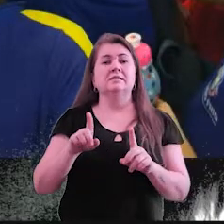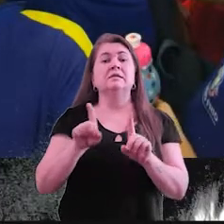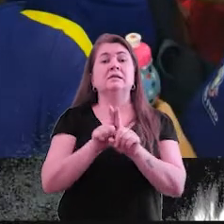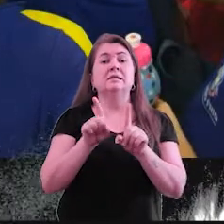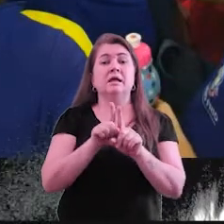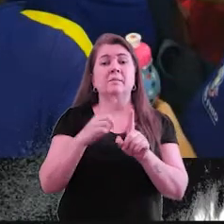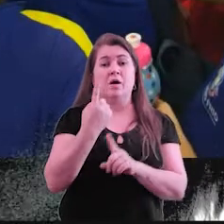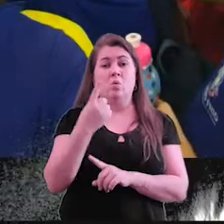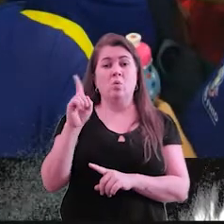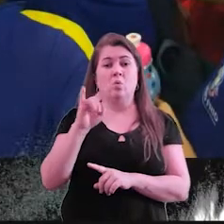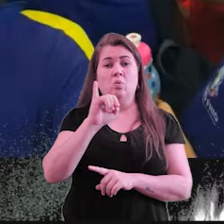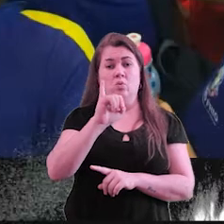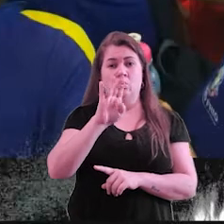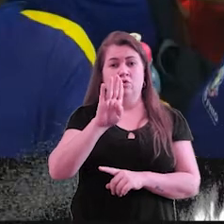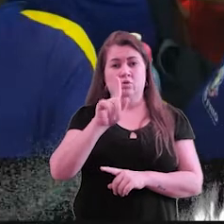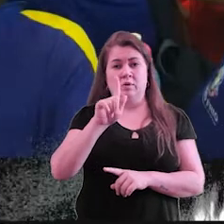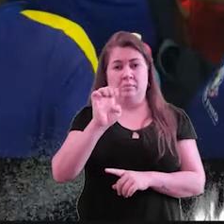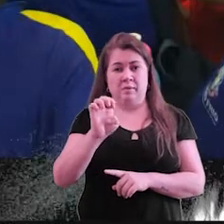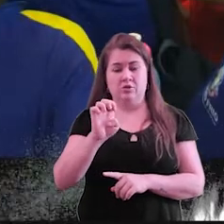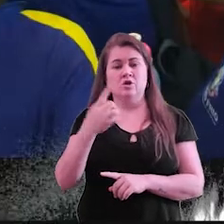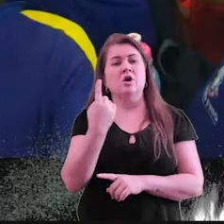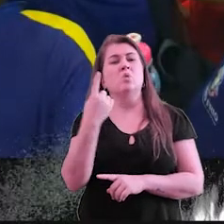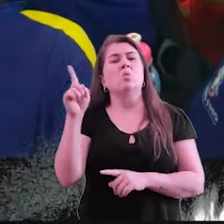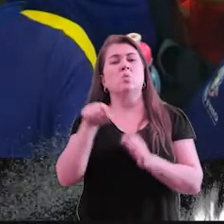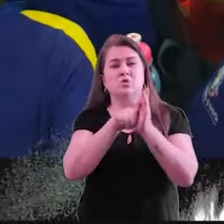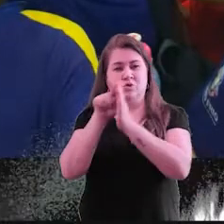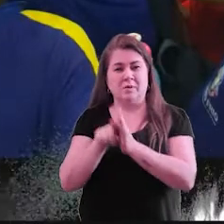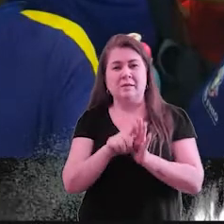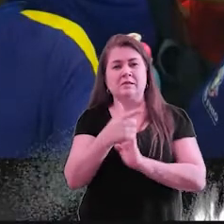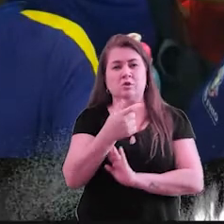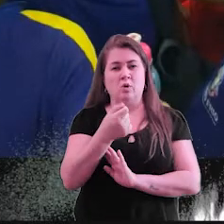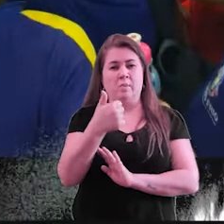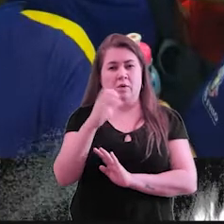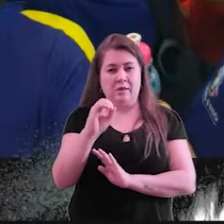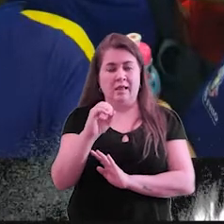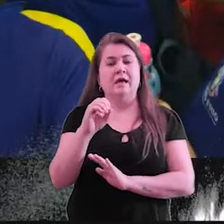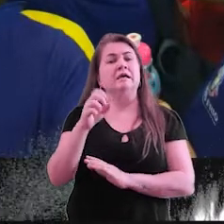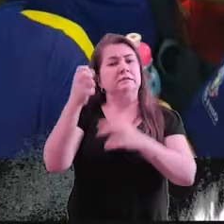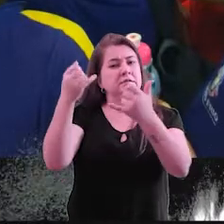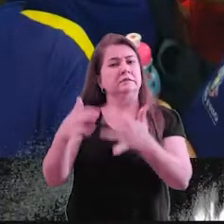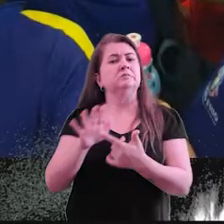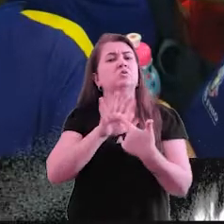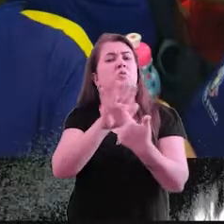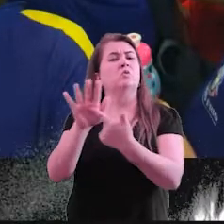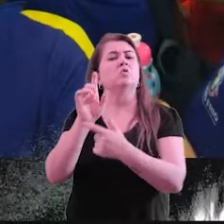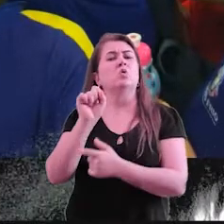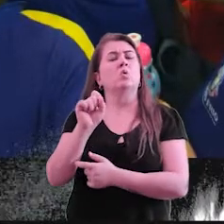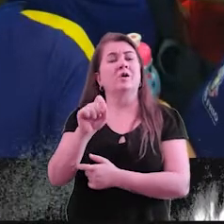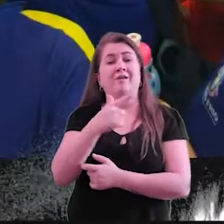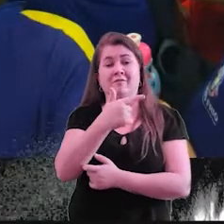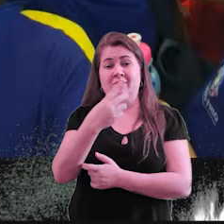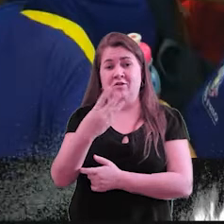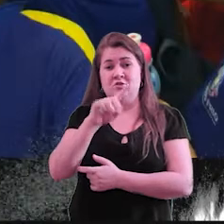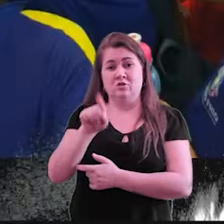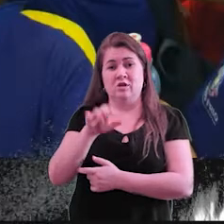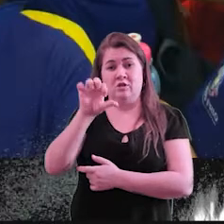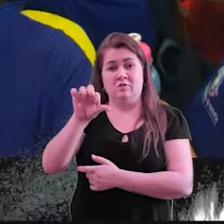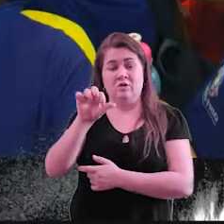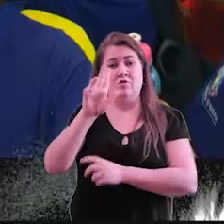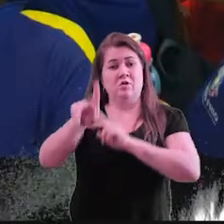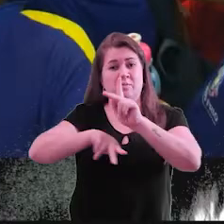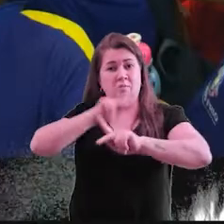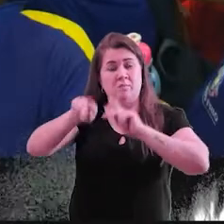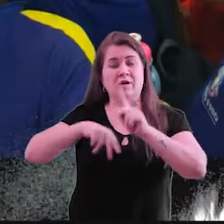2010, estimou que 23,9% da população brasileira, aproximadamente 45 milhões de pessoas, tinham alguma